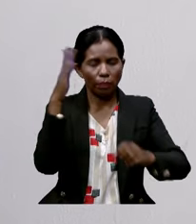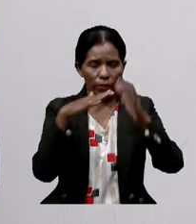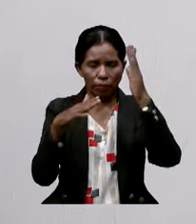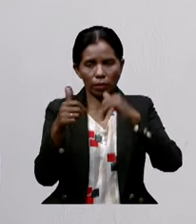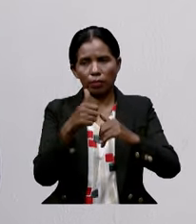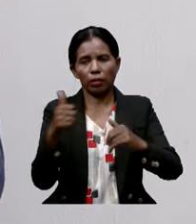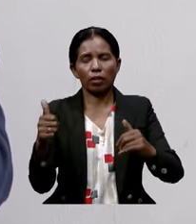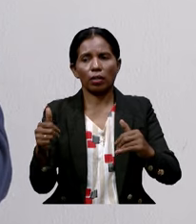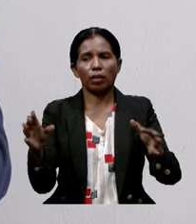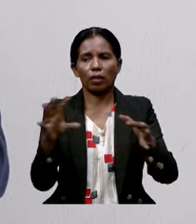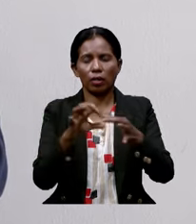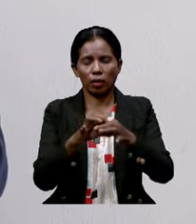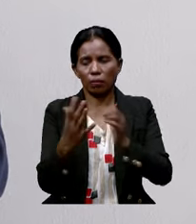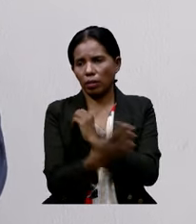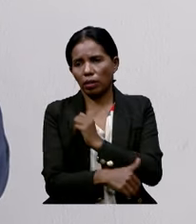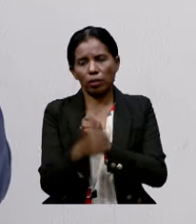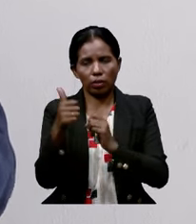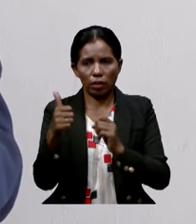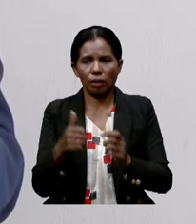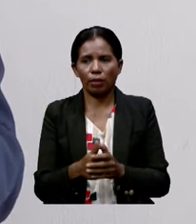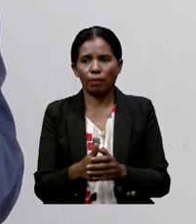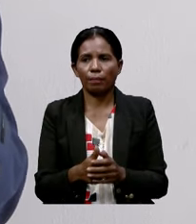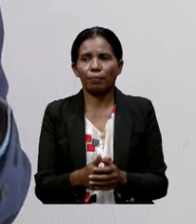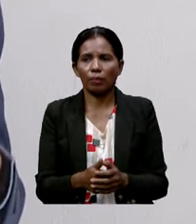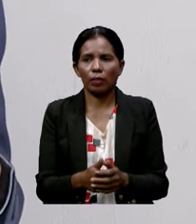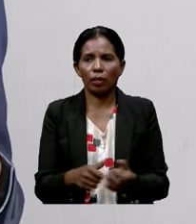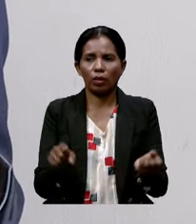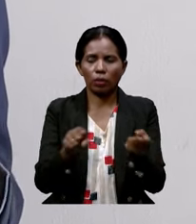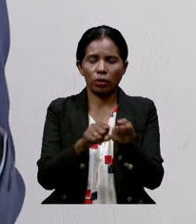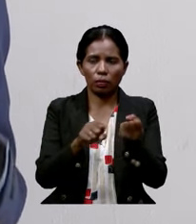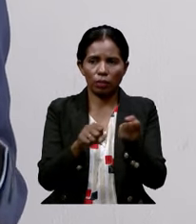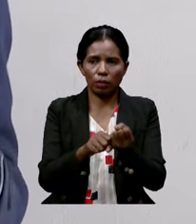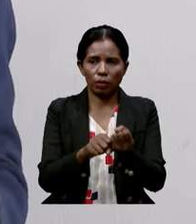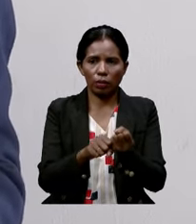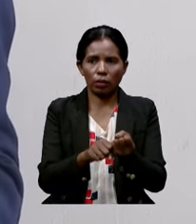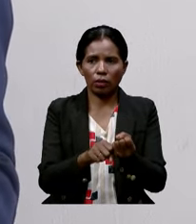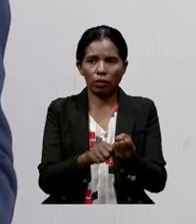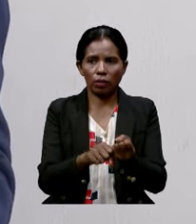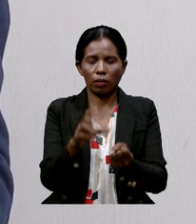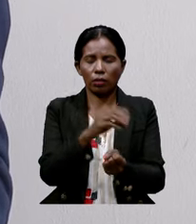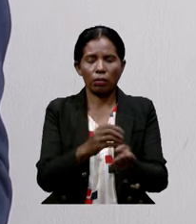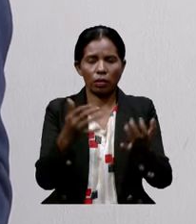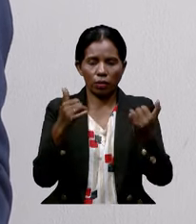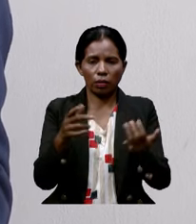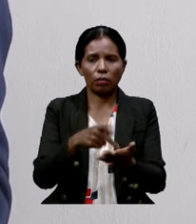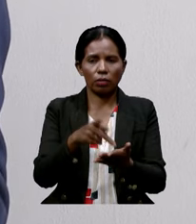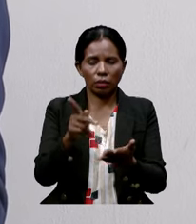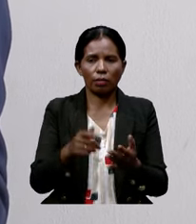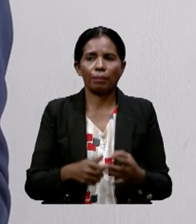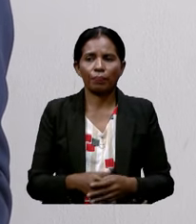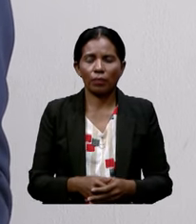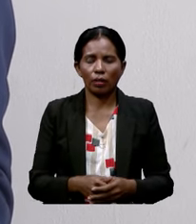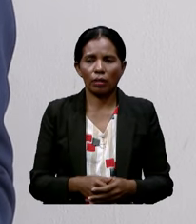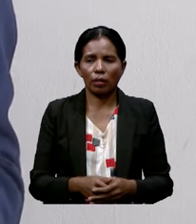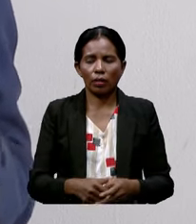e ligações valiur, temos para contribuir a lentidão. E a